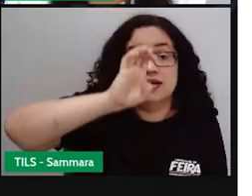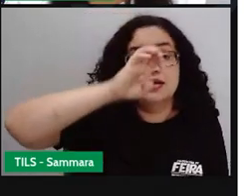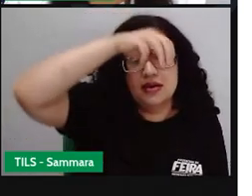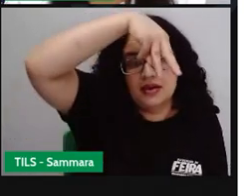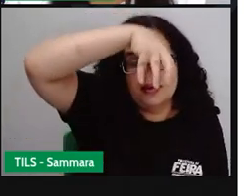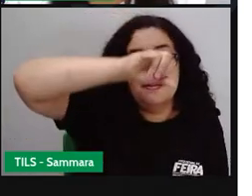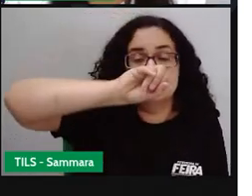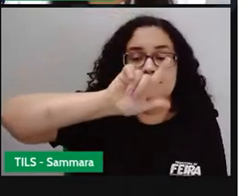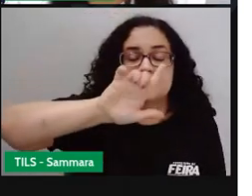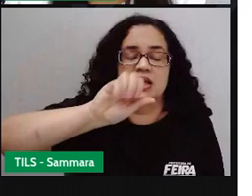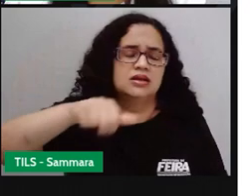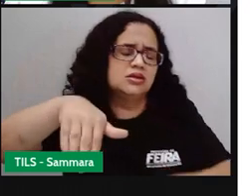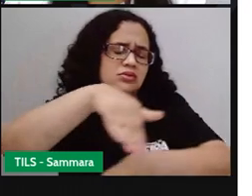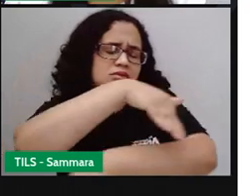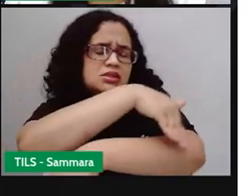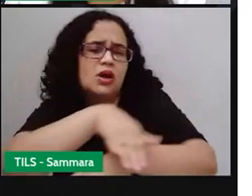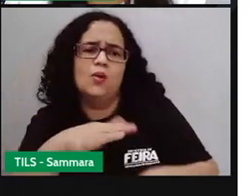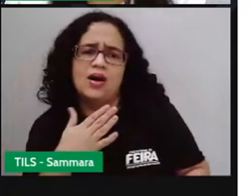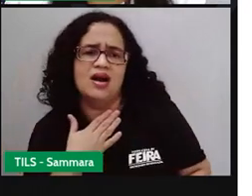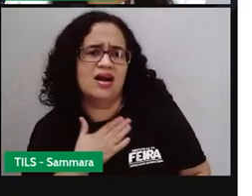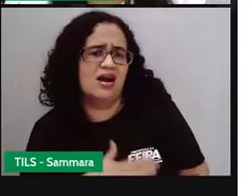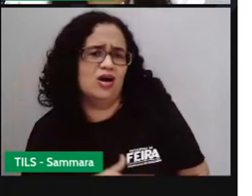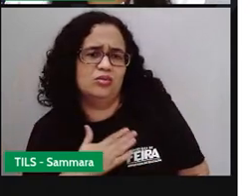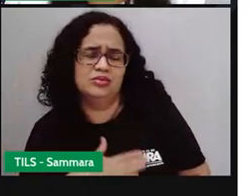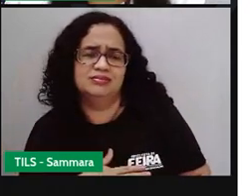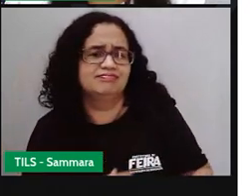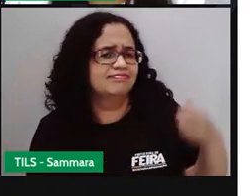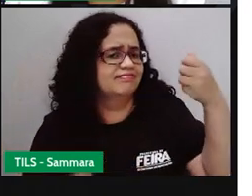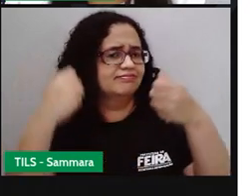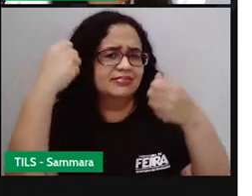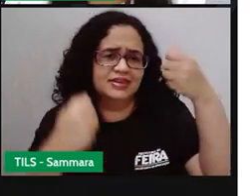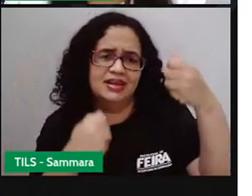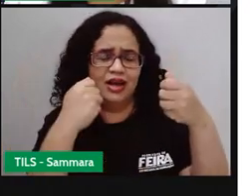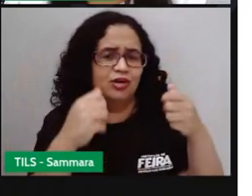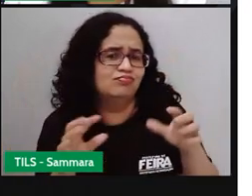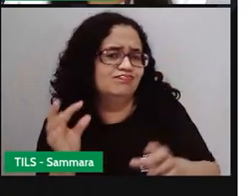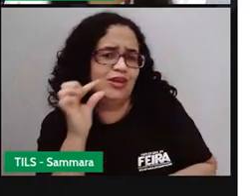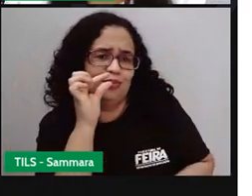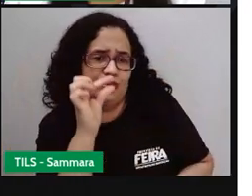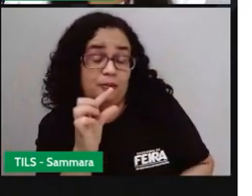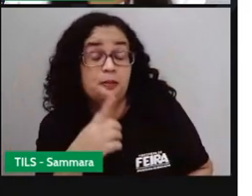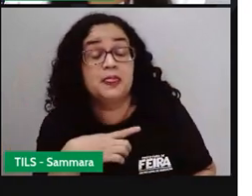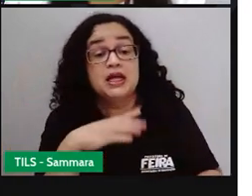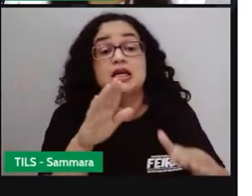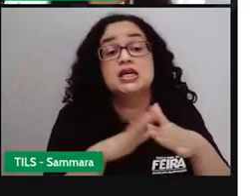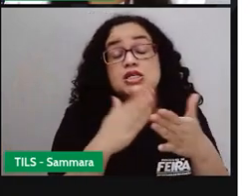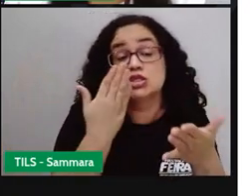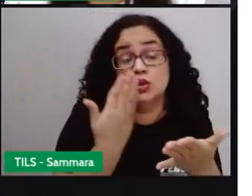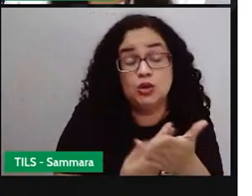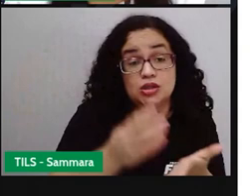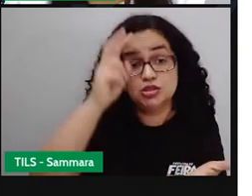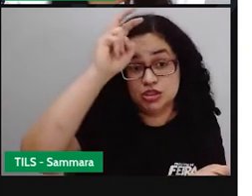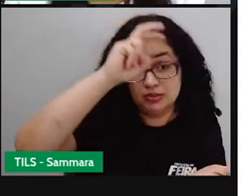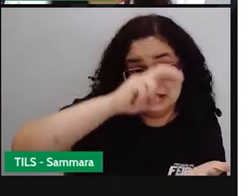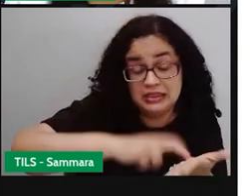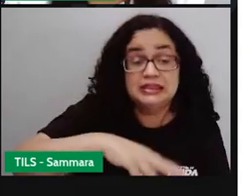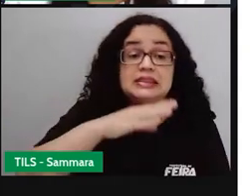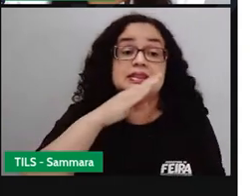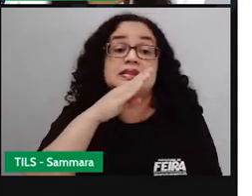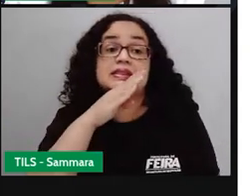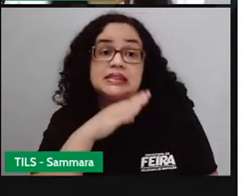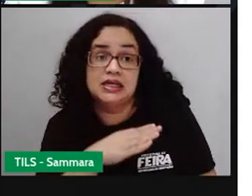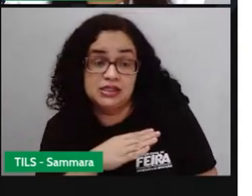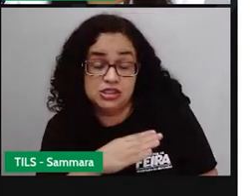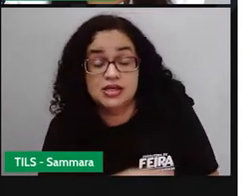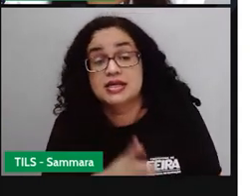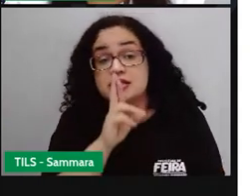era sossegada, quase não passava carro nem caminhão. Eu ia à escola de manhã e de tarde eu fazia